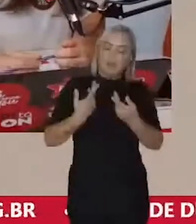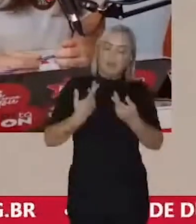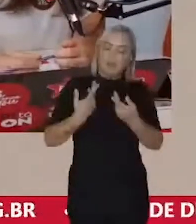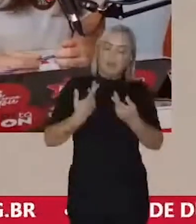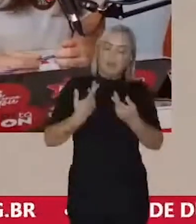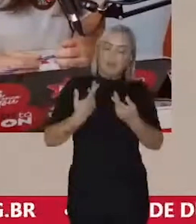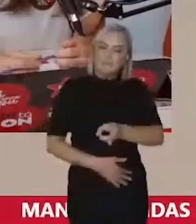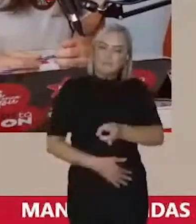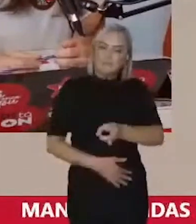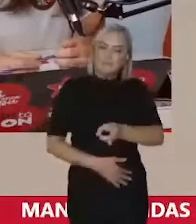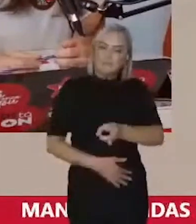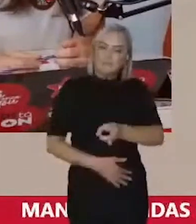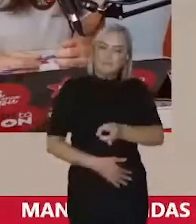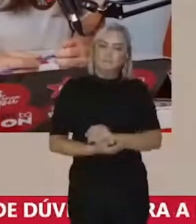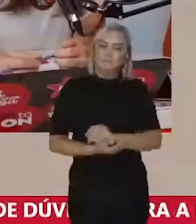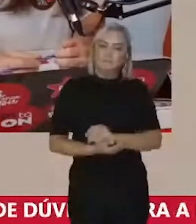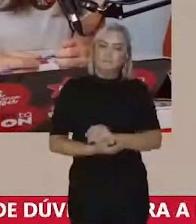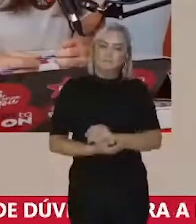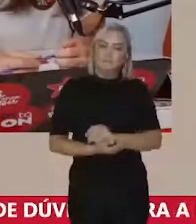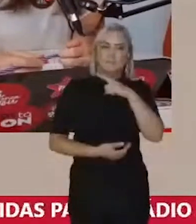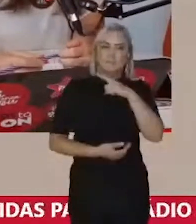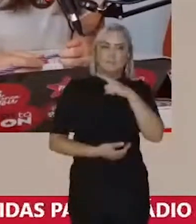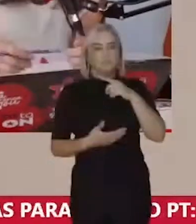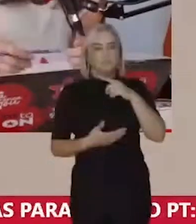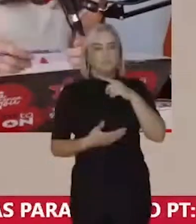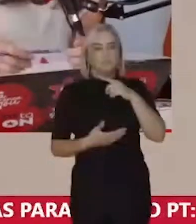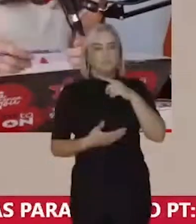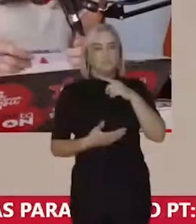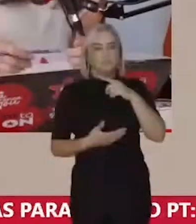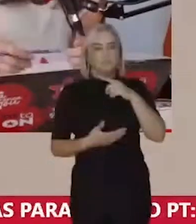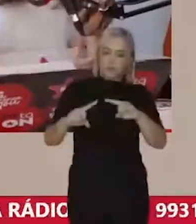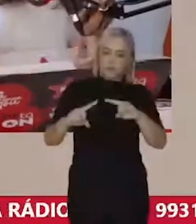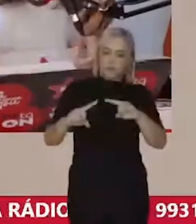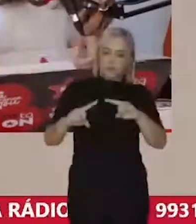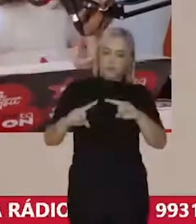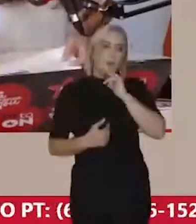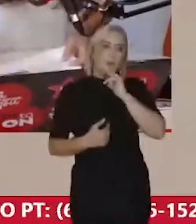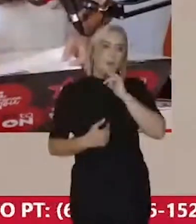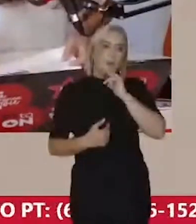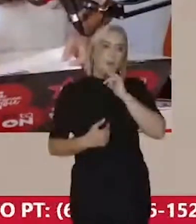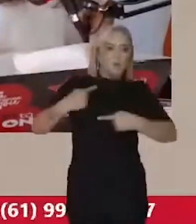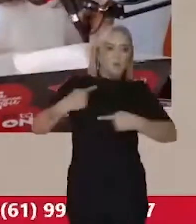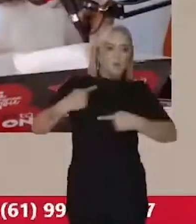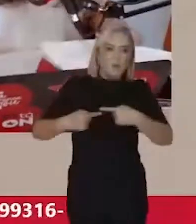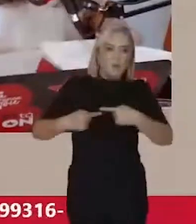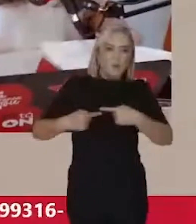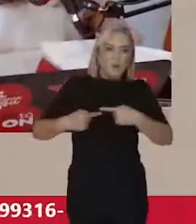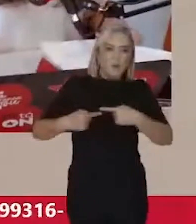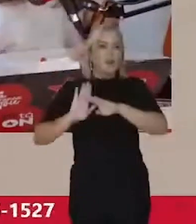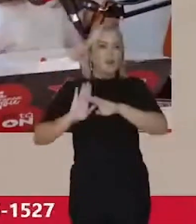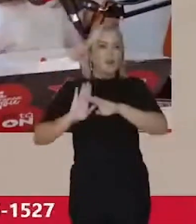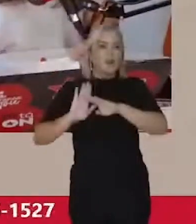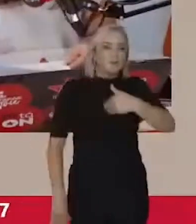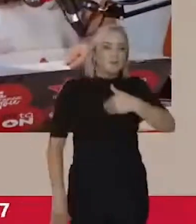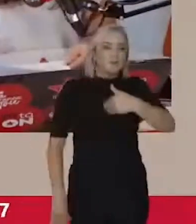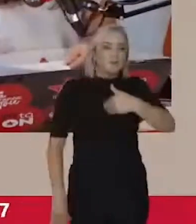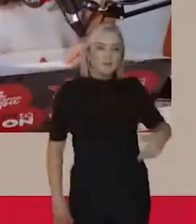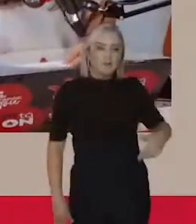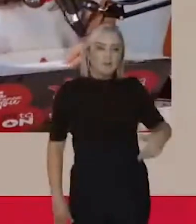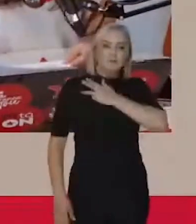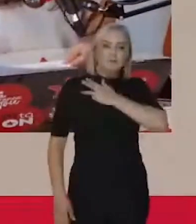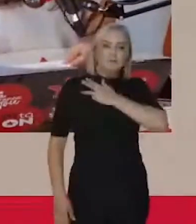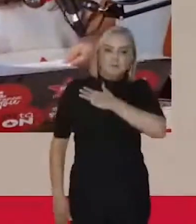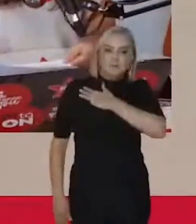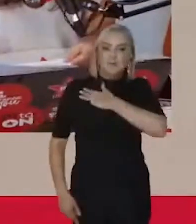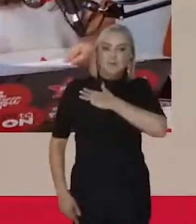permanentemente. Nós temos hoje, por exemplo, o desafio de discutir o programa de governo de Lula, de fazer esse debate com diversos segmentos